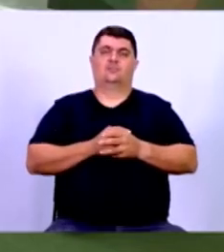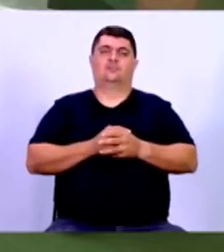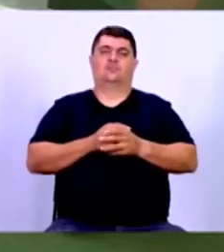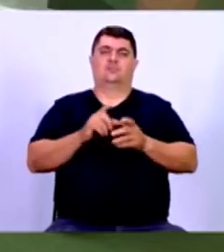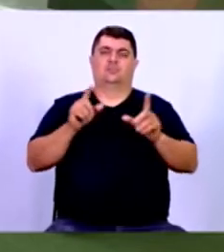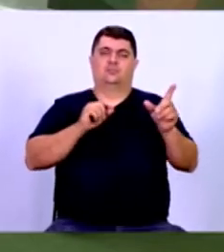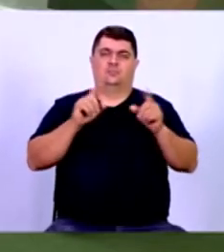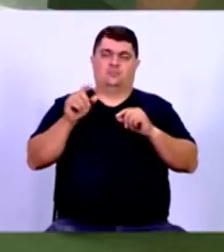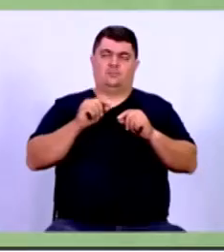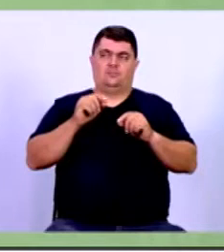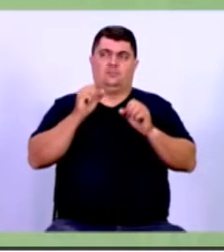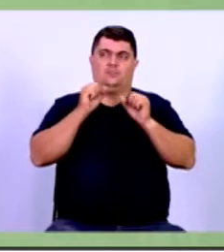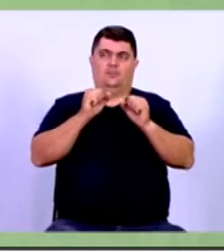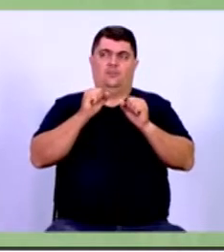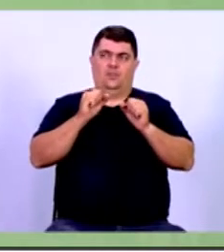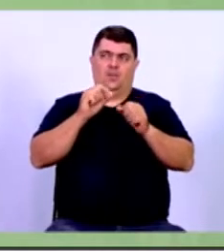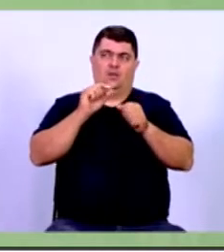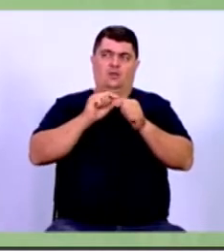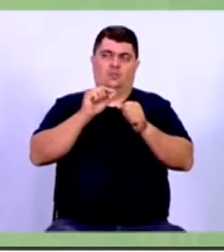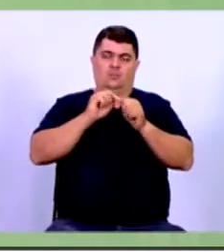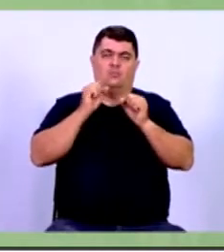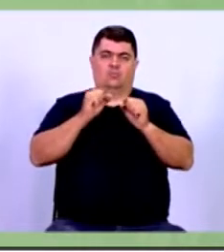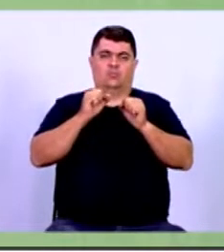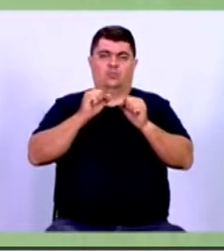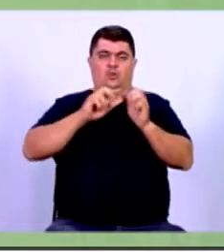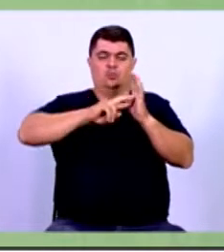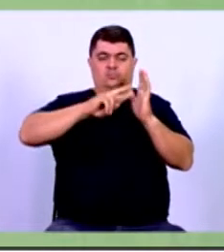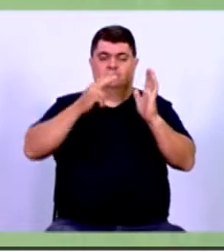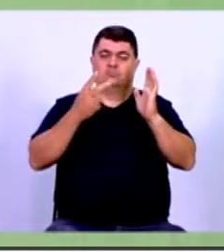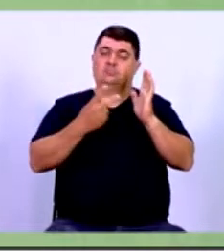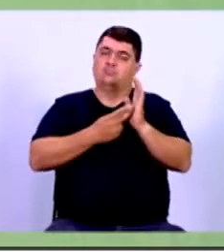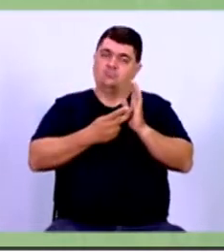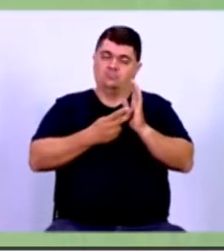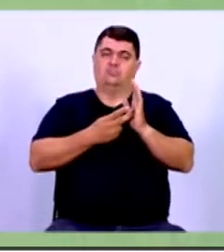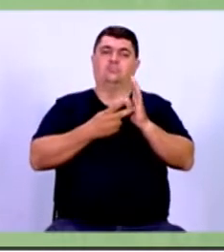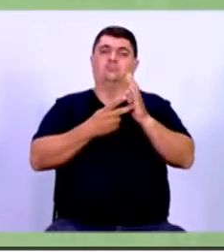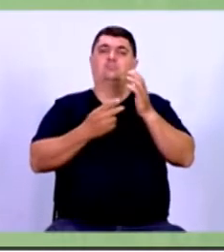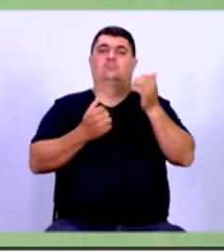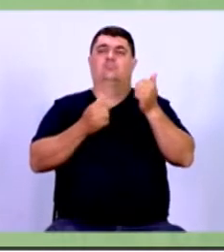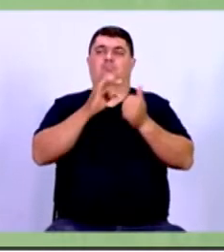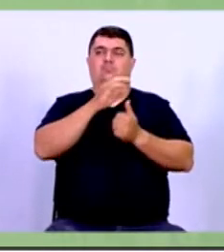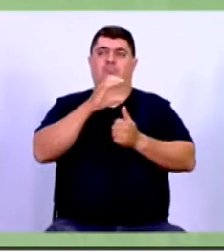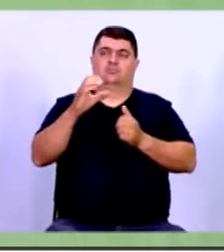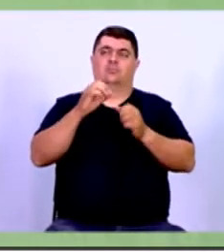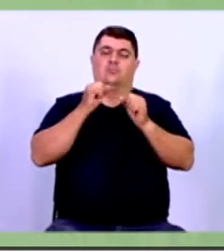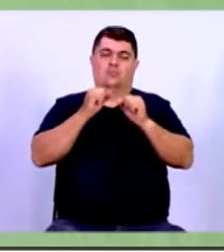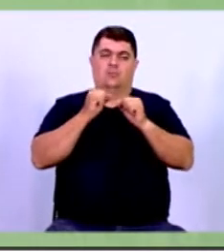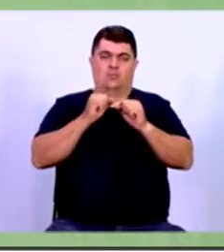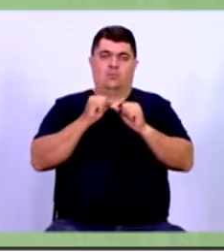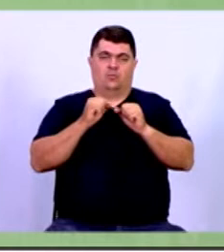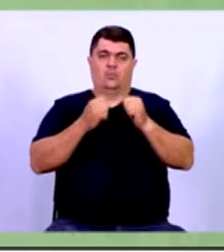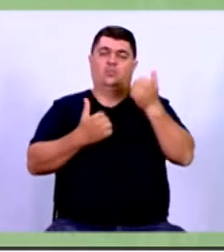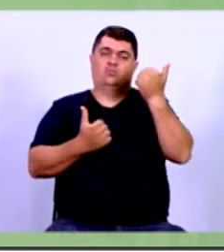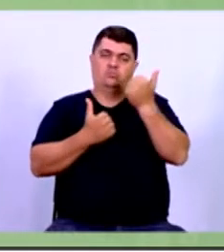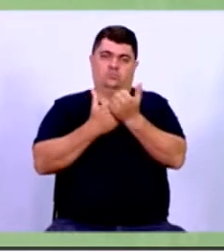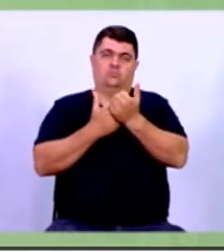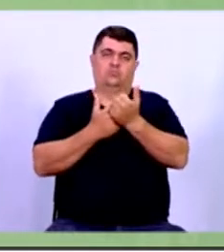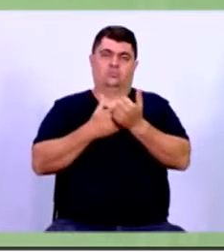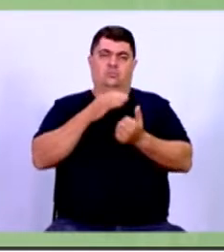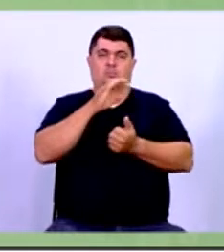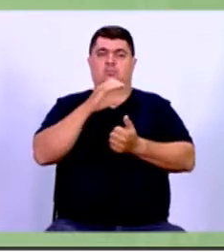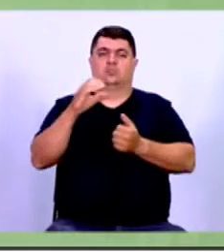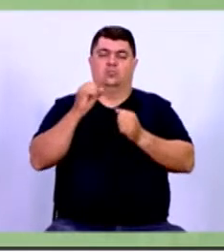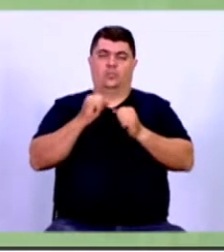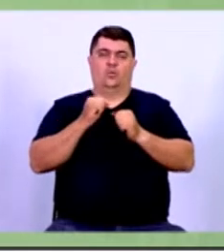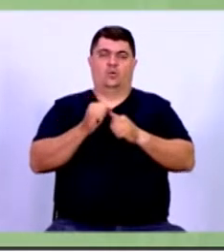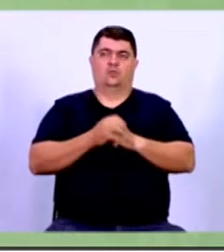caso, ele poderá ser substituído por um trabalho de conclusão de curso? Verdadeiro, ele pode ser substituído sim por um trabalho de conclusão